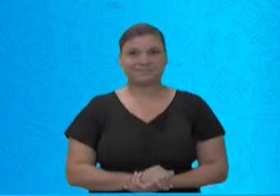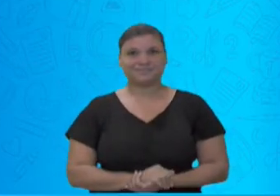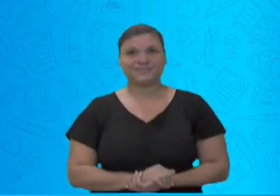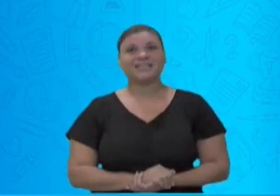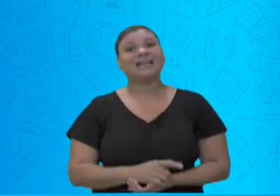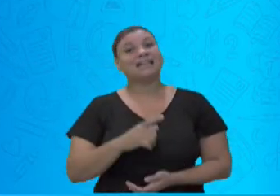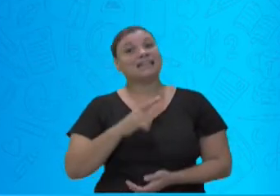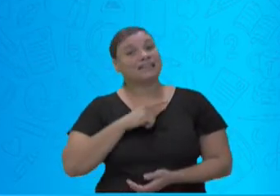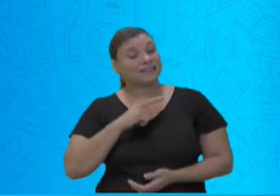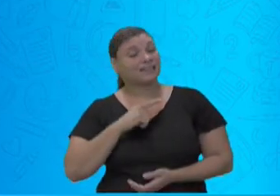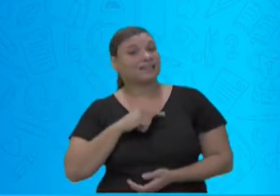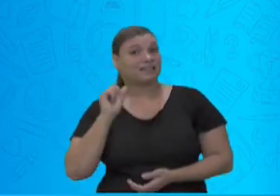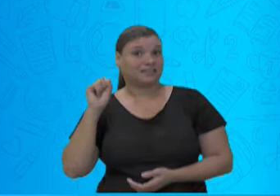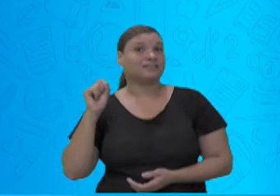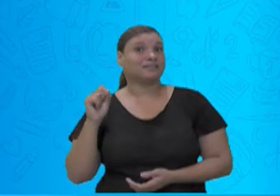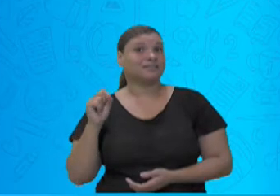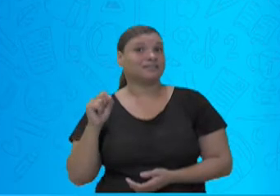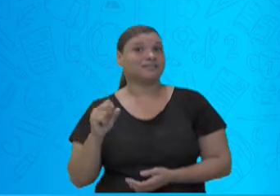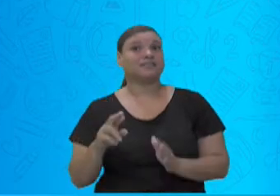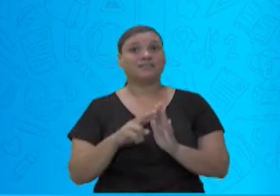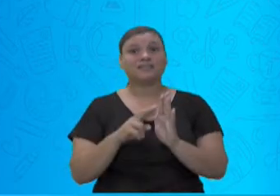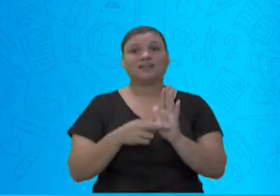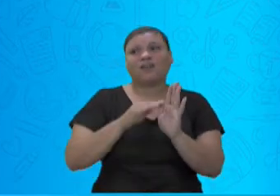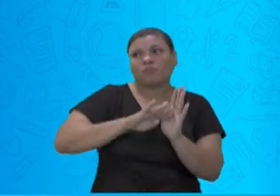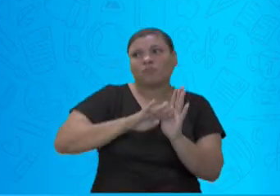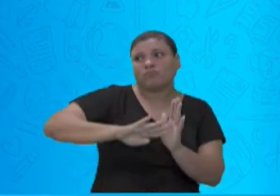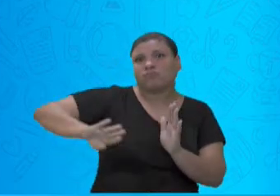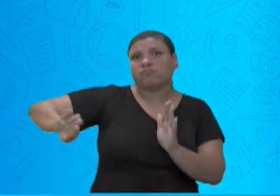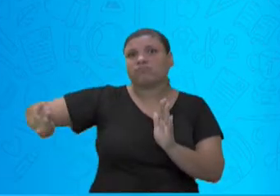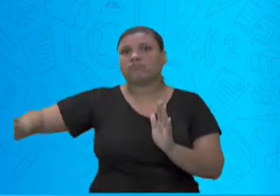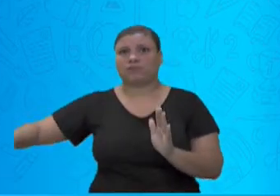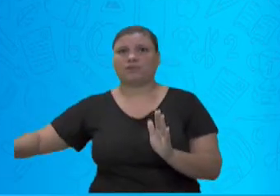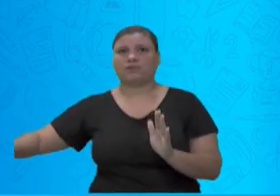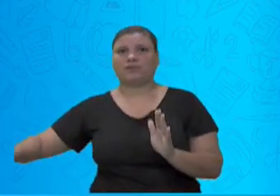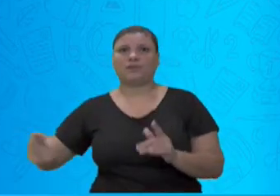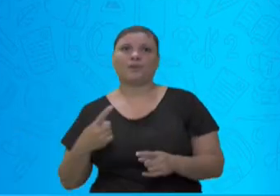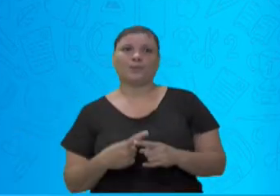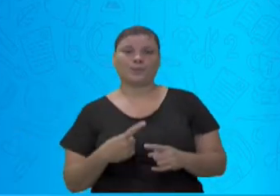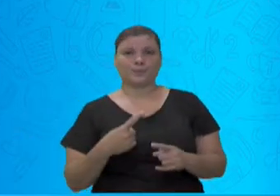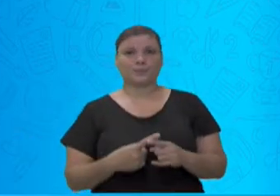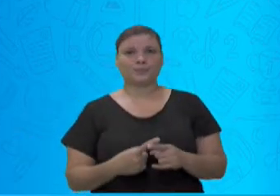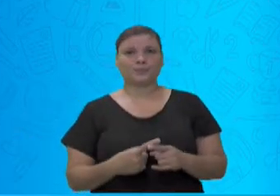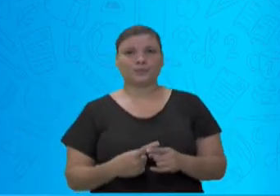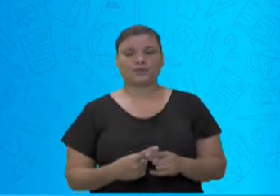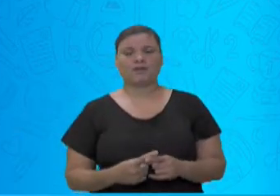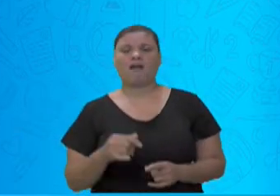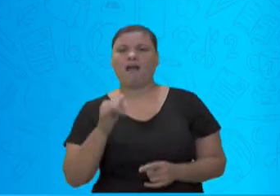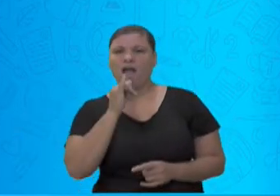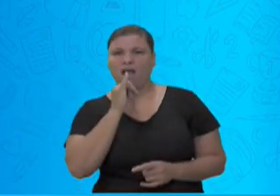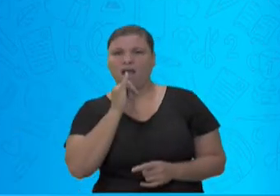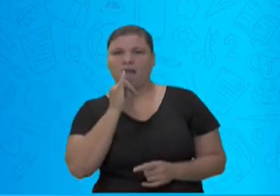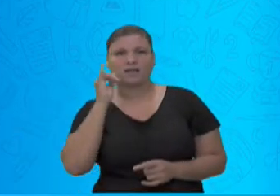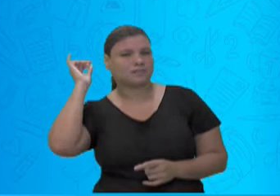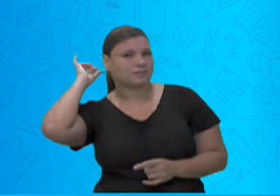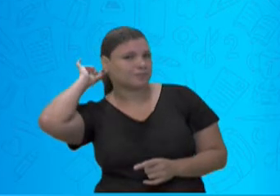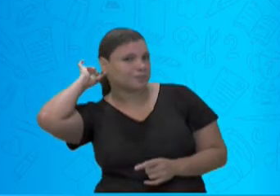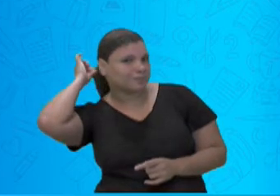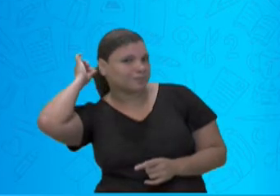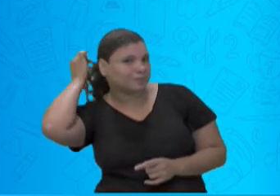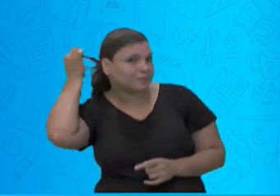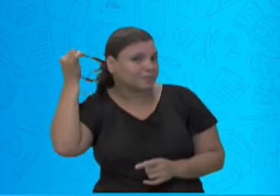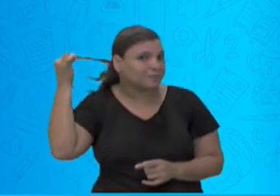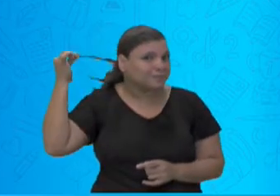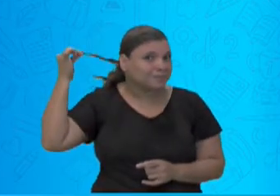Temos aqui uma exceção. Quando se trata de mecha de cabelo, com